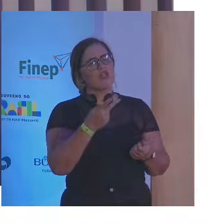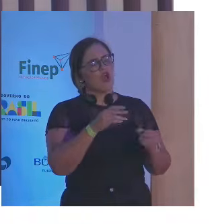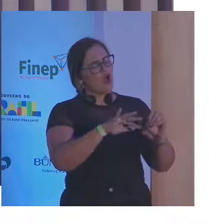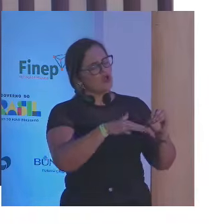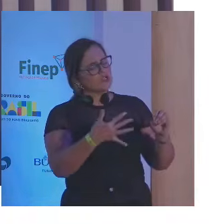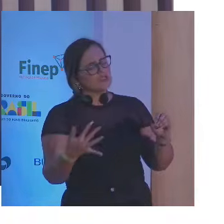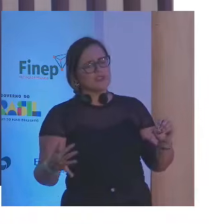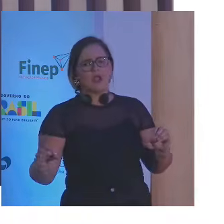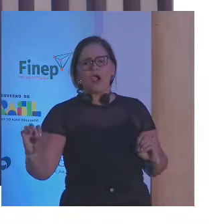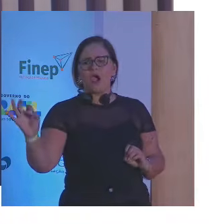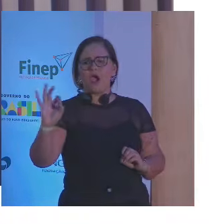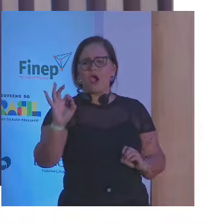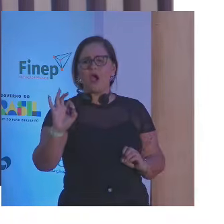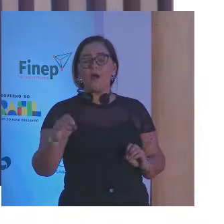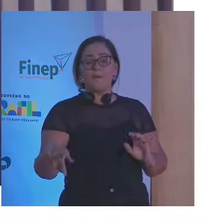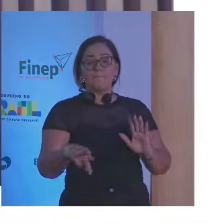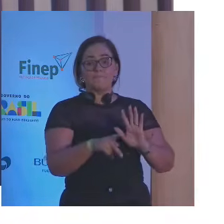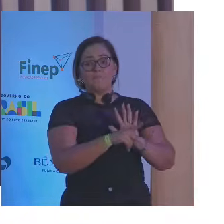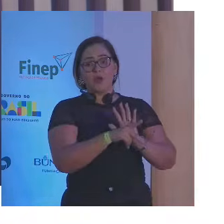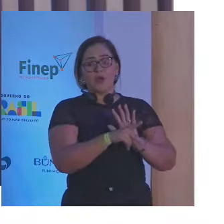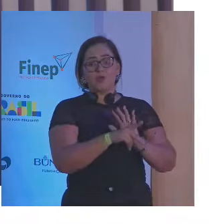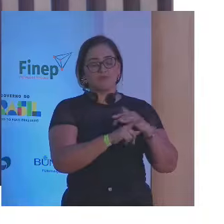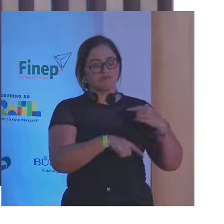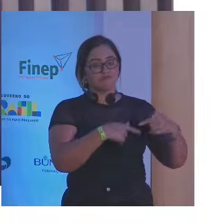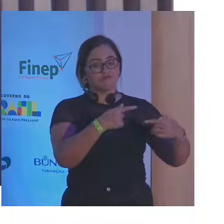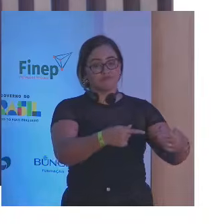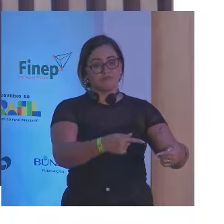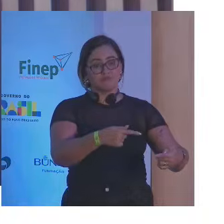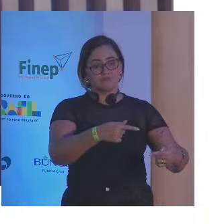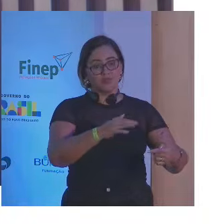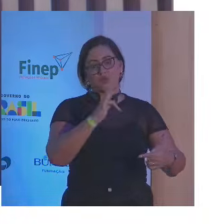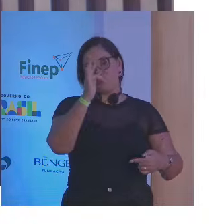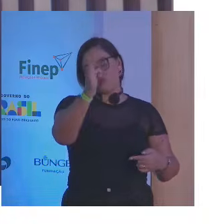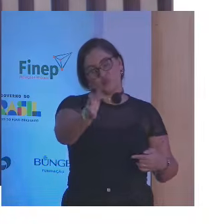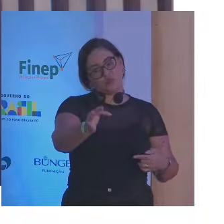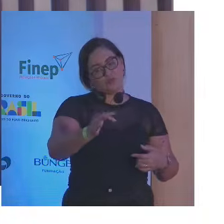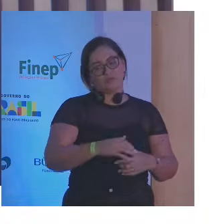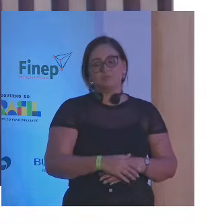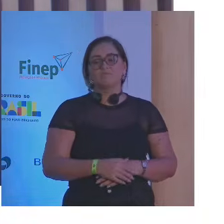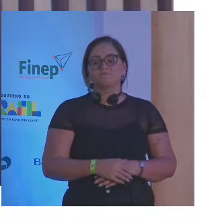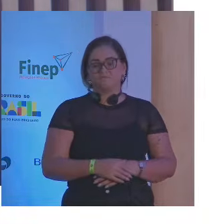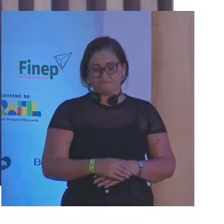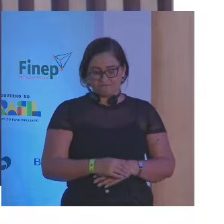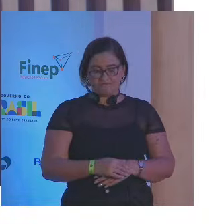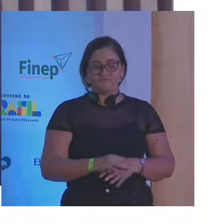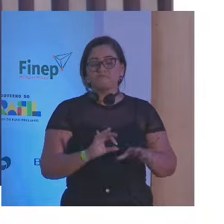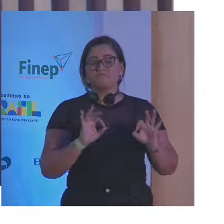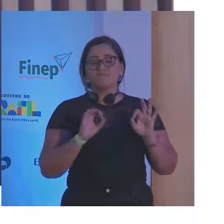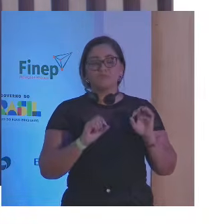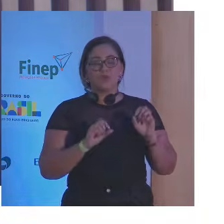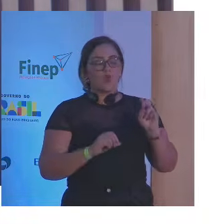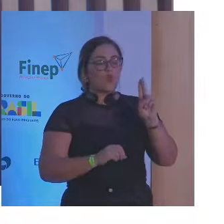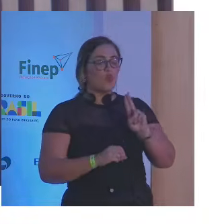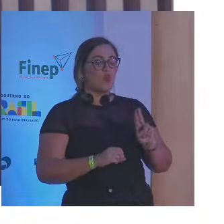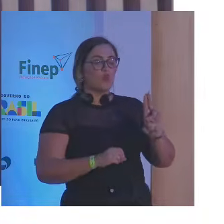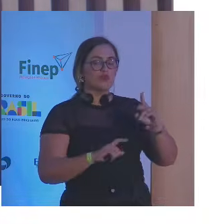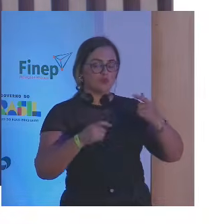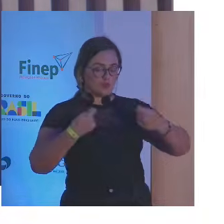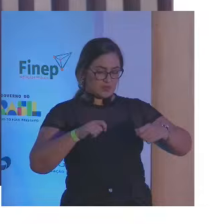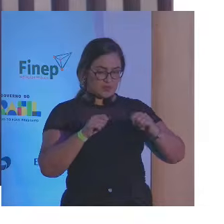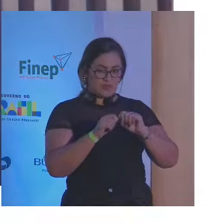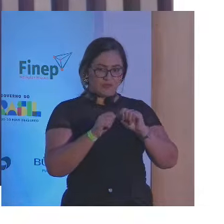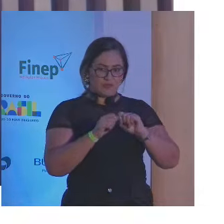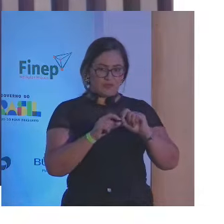ninguém, na verdade, pertence aos nossos descendentes de amanhã, de forma que seu uso deve ser feito